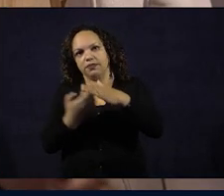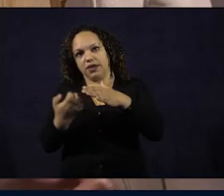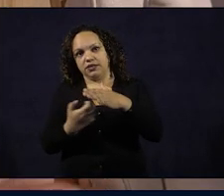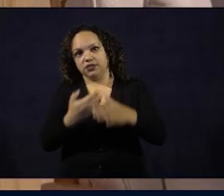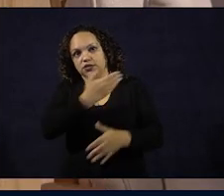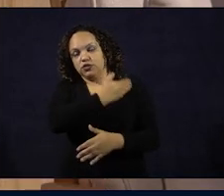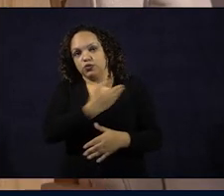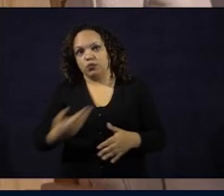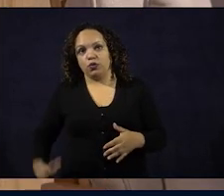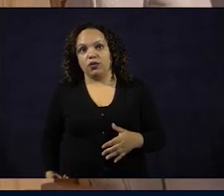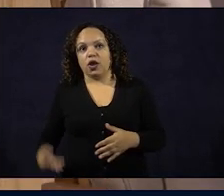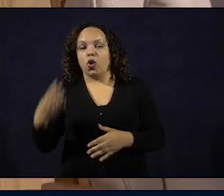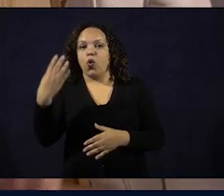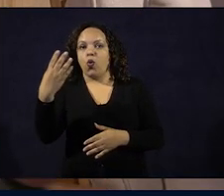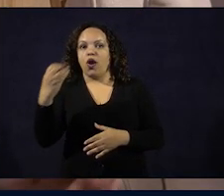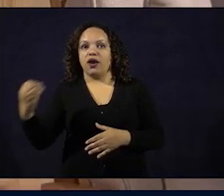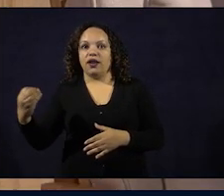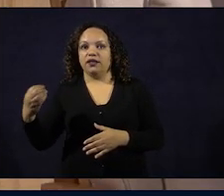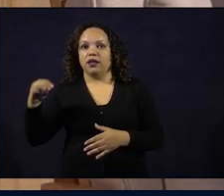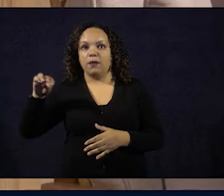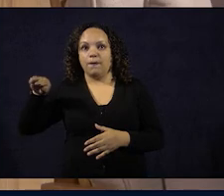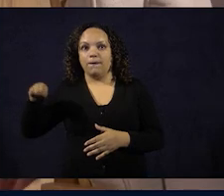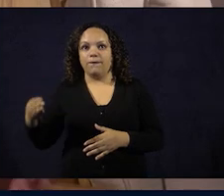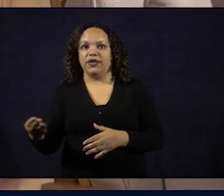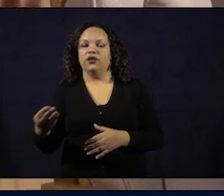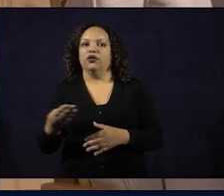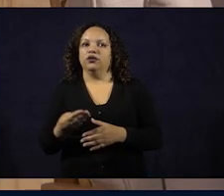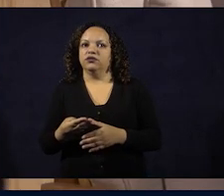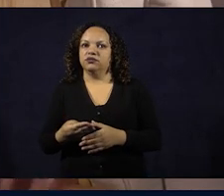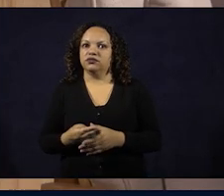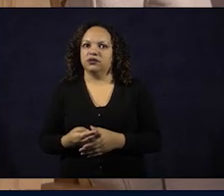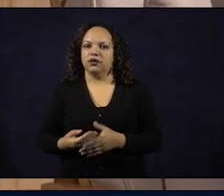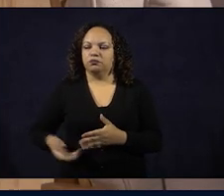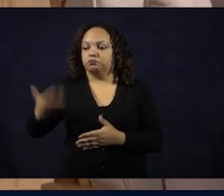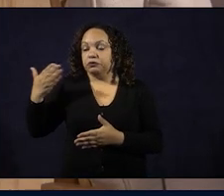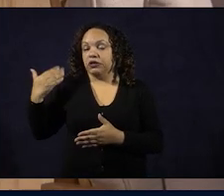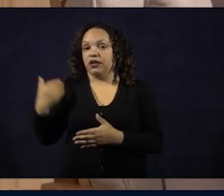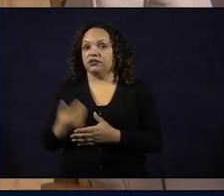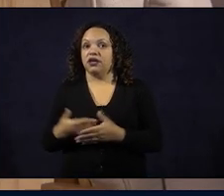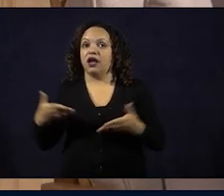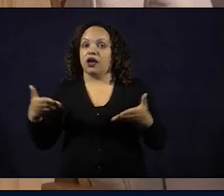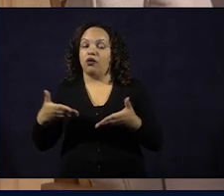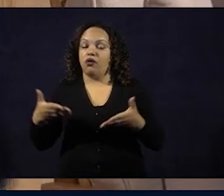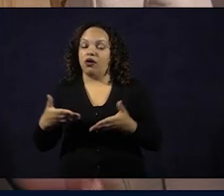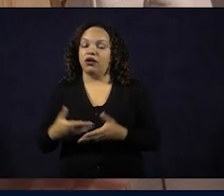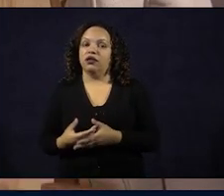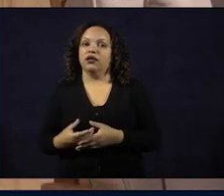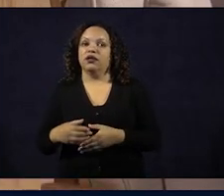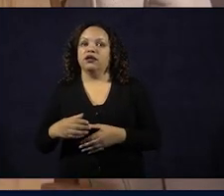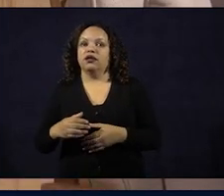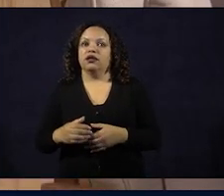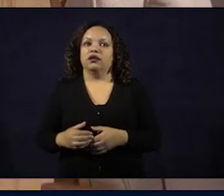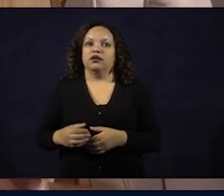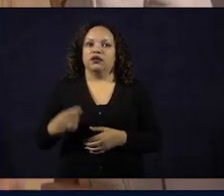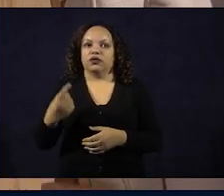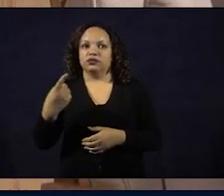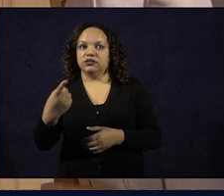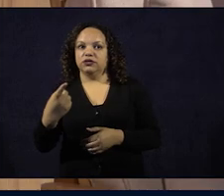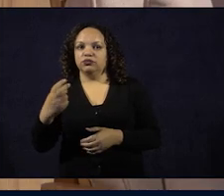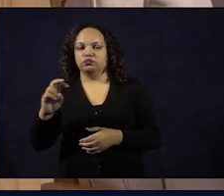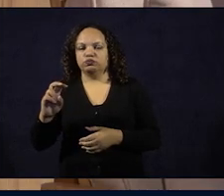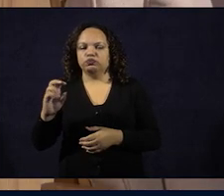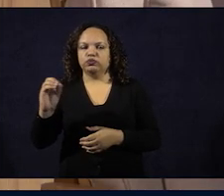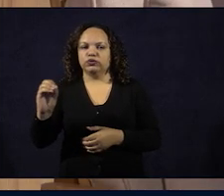prejuízo de R$40 bilhões em 2015, o ano passado deram lucro de R$188 bilhões. Esse é o novo Brasil, esse é o novo setor